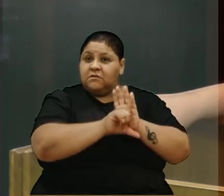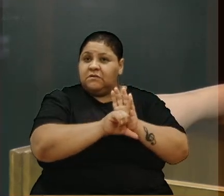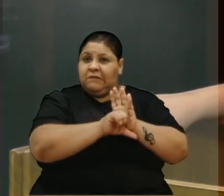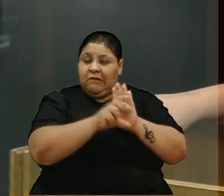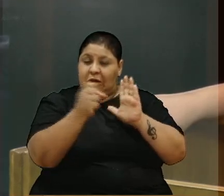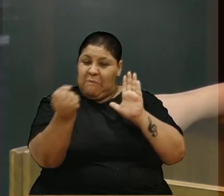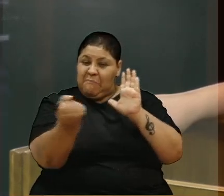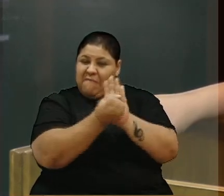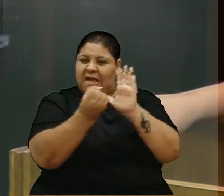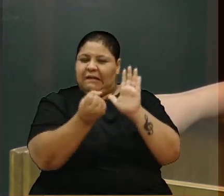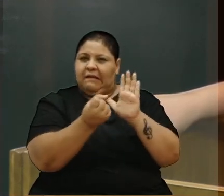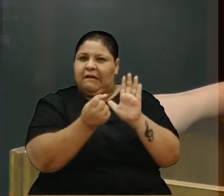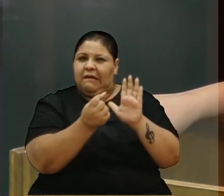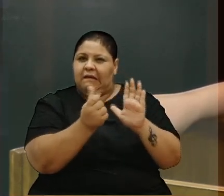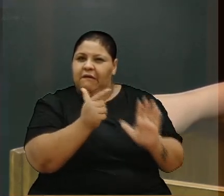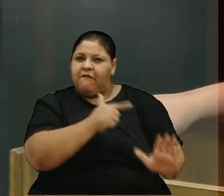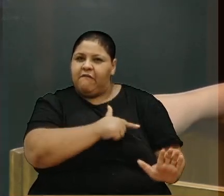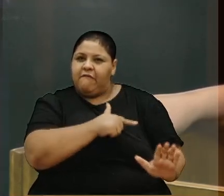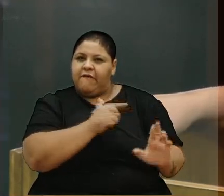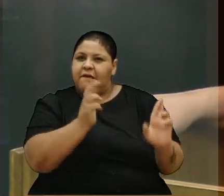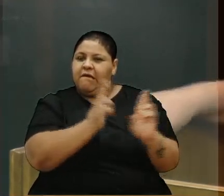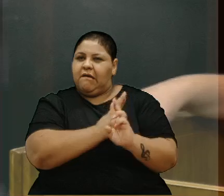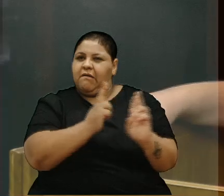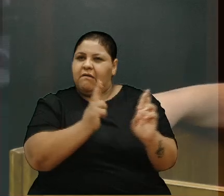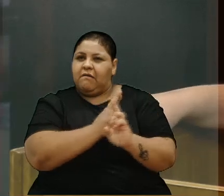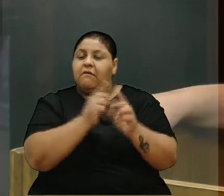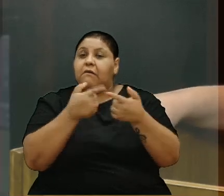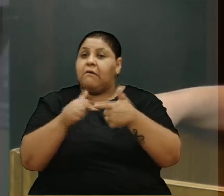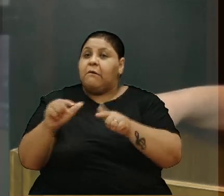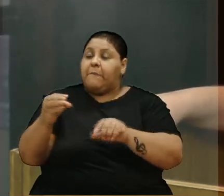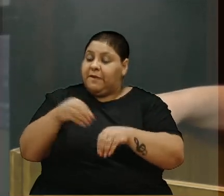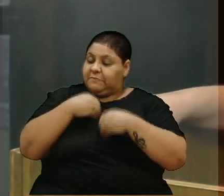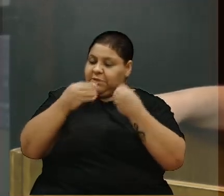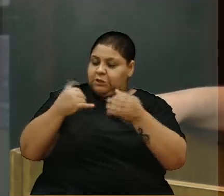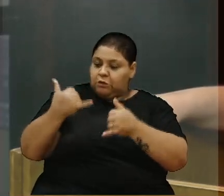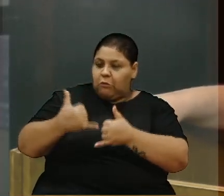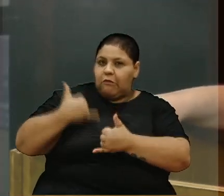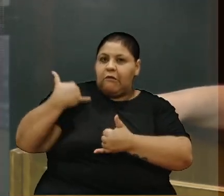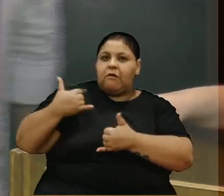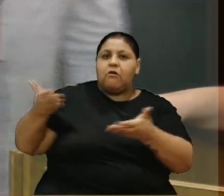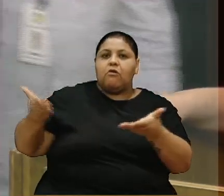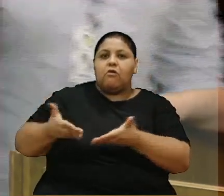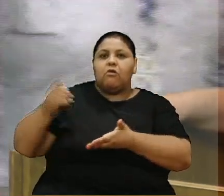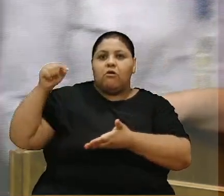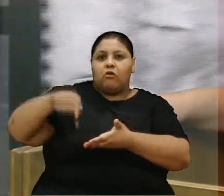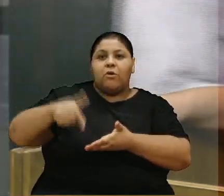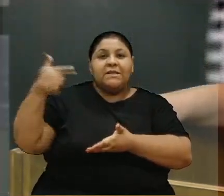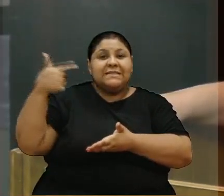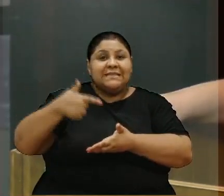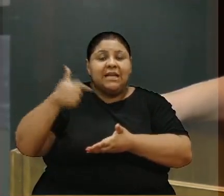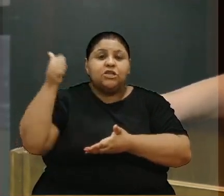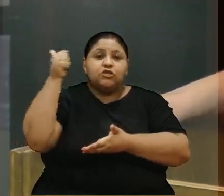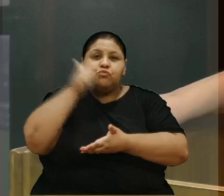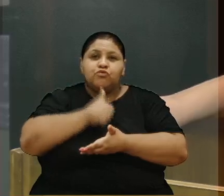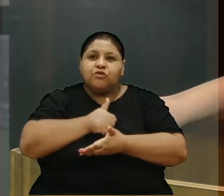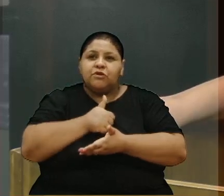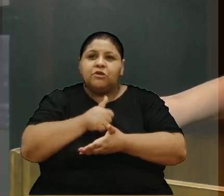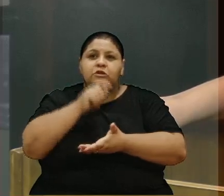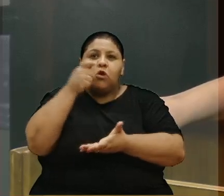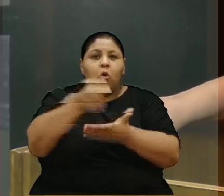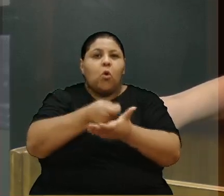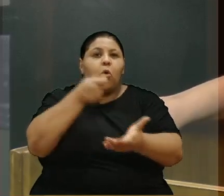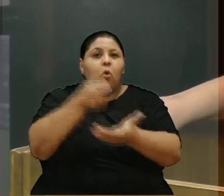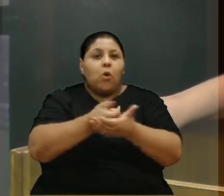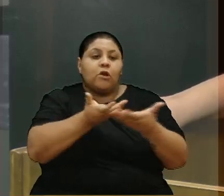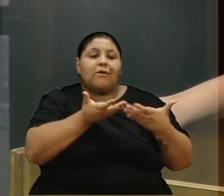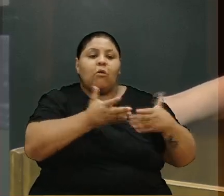tão feia em relação a isso, mas me sinto orgulhosa de que agora nós somos 7 que lutarão